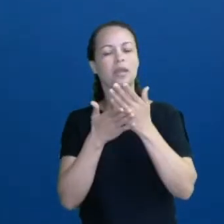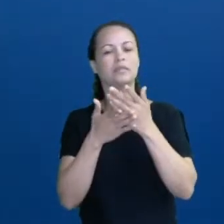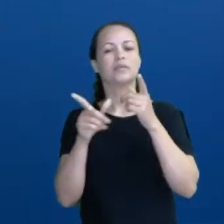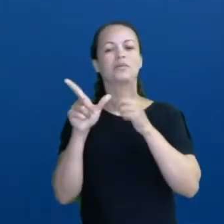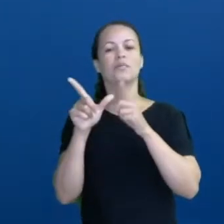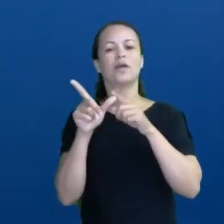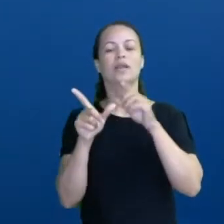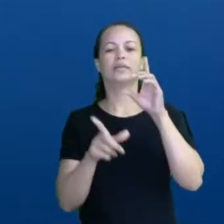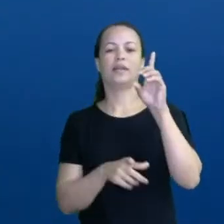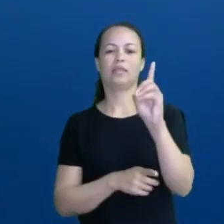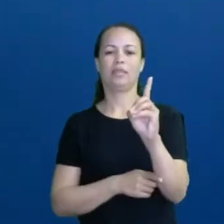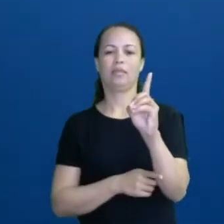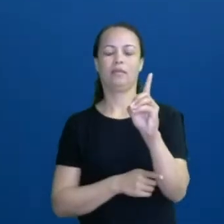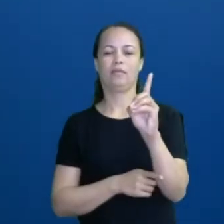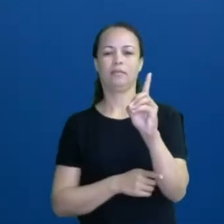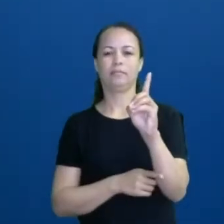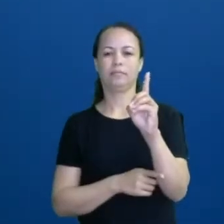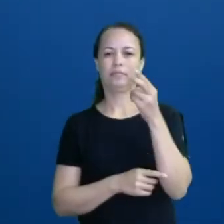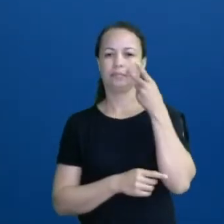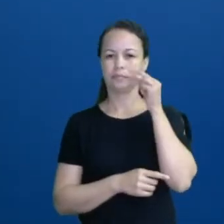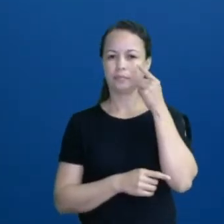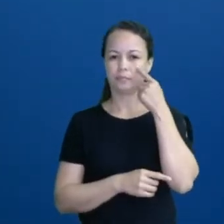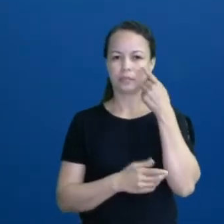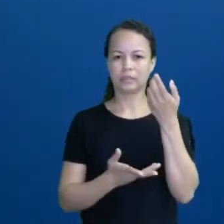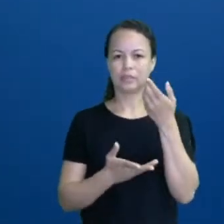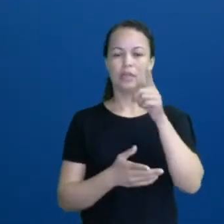letra D. Vamos ver aqui.